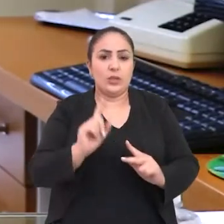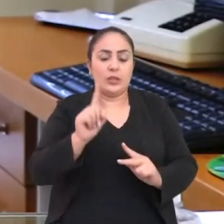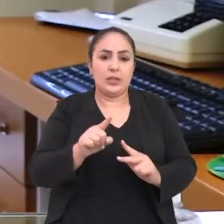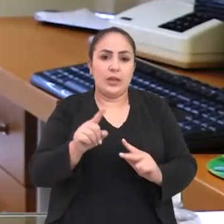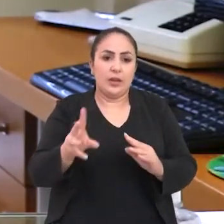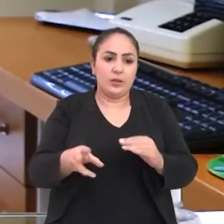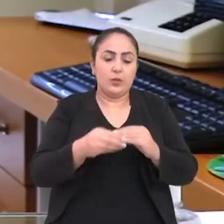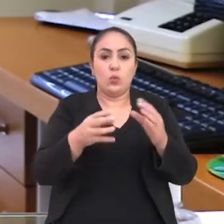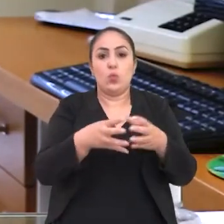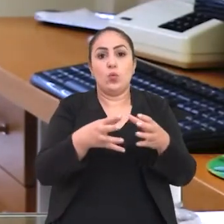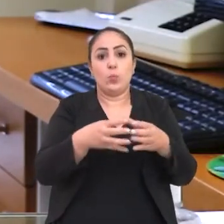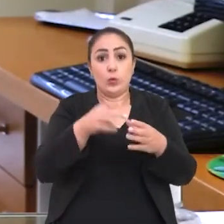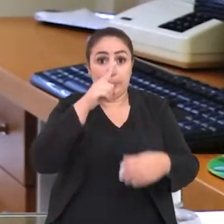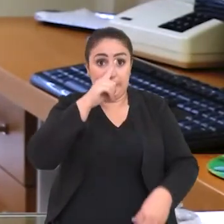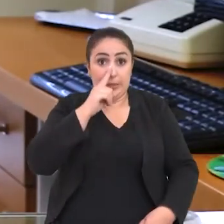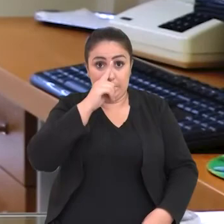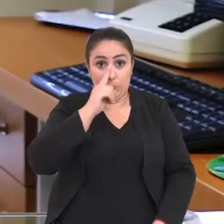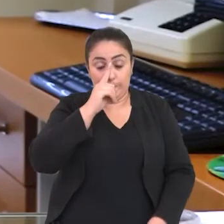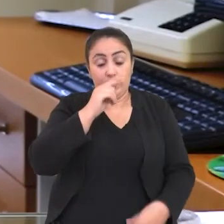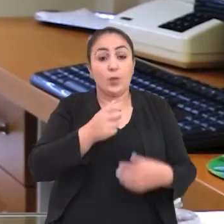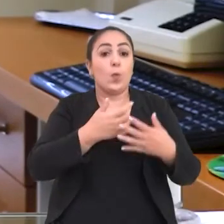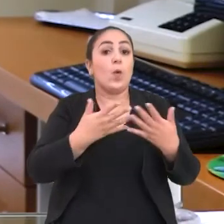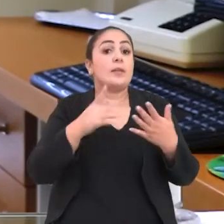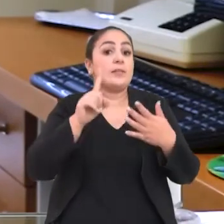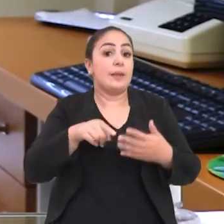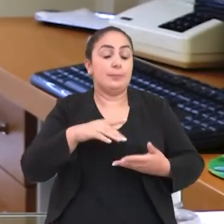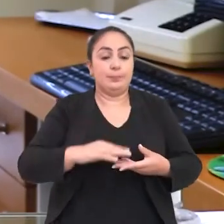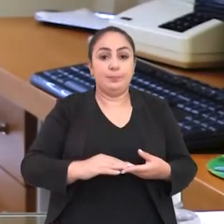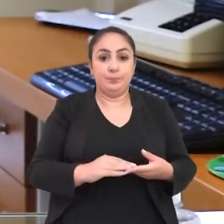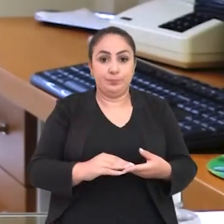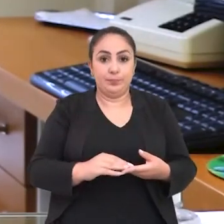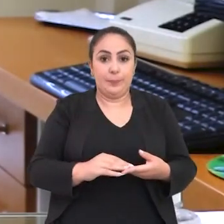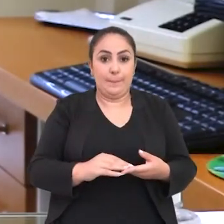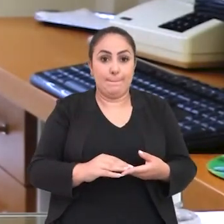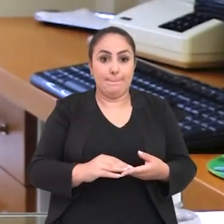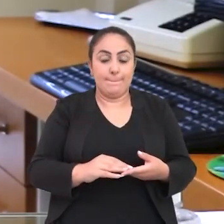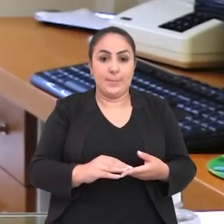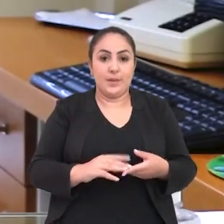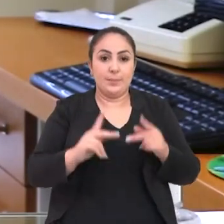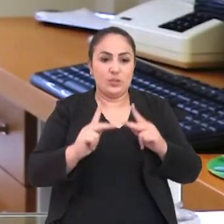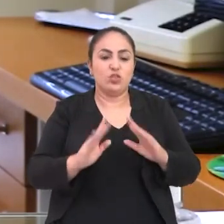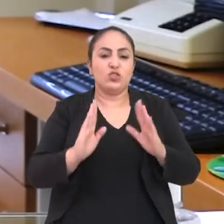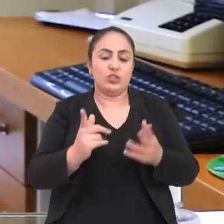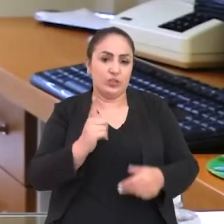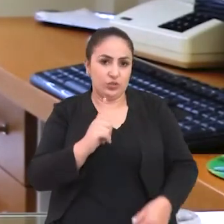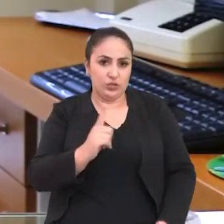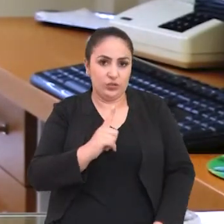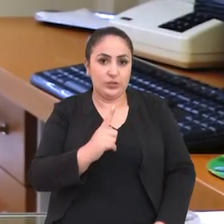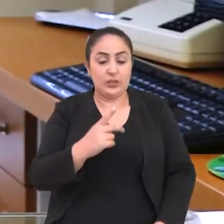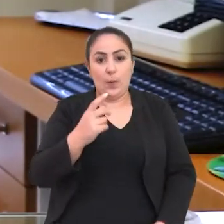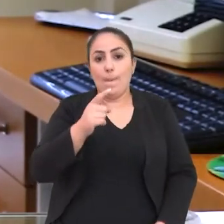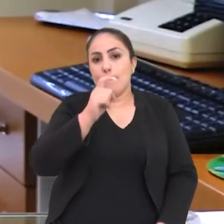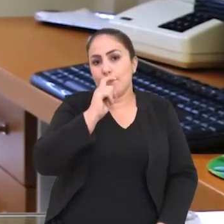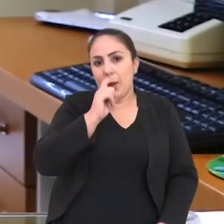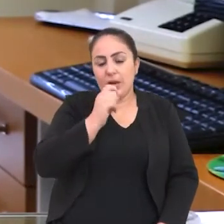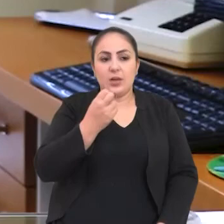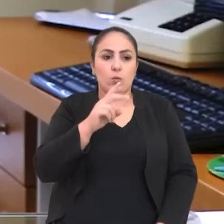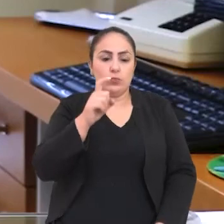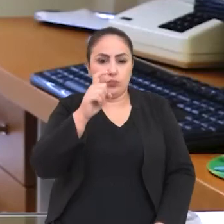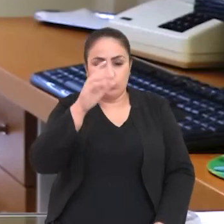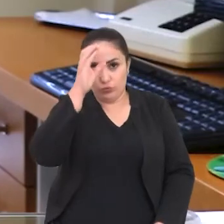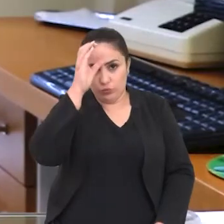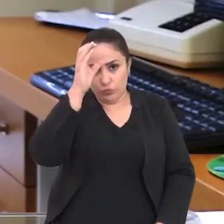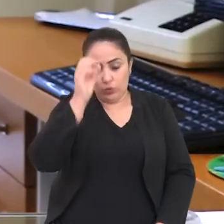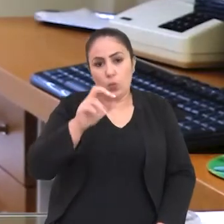alguns pacientes que são grupos de risco. Quais são eles? São os pacientes que já tiveram ou o